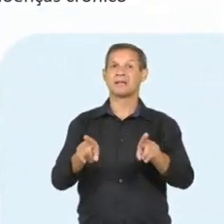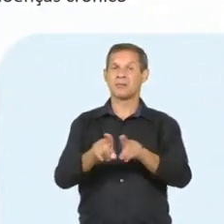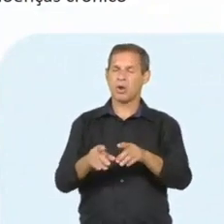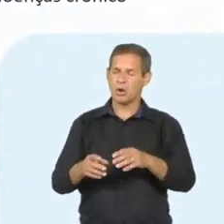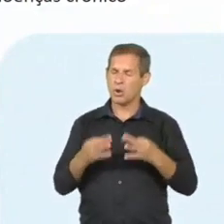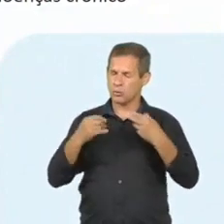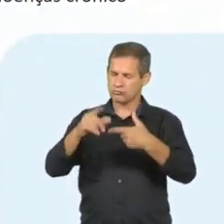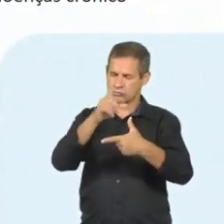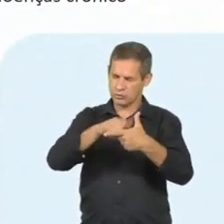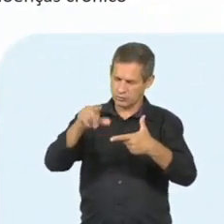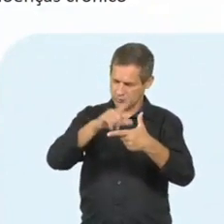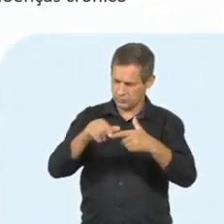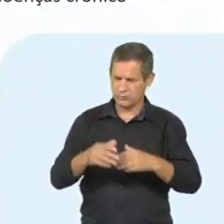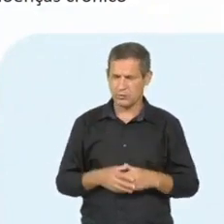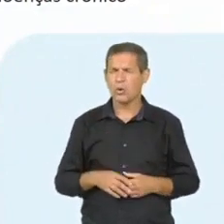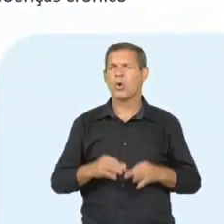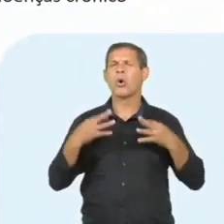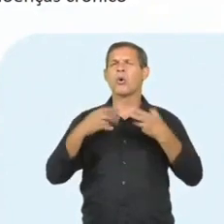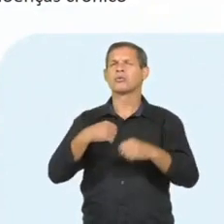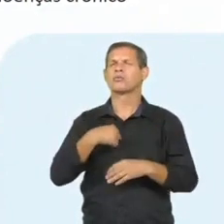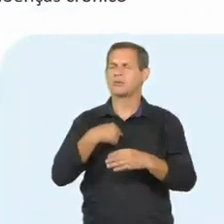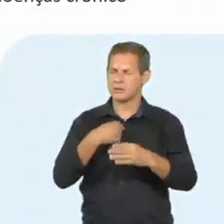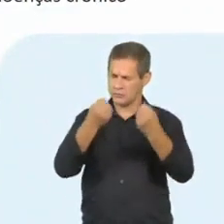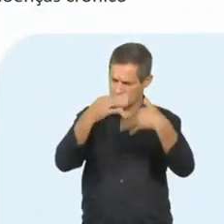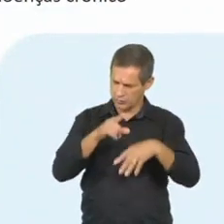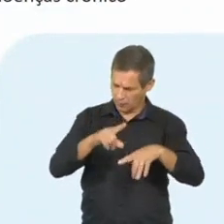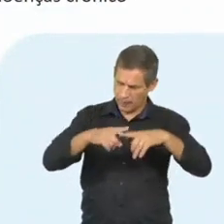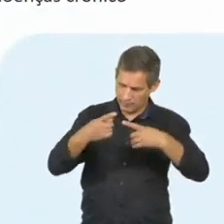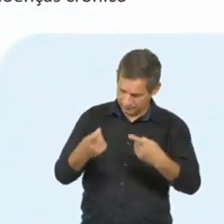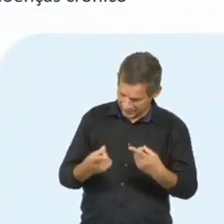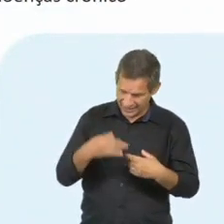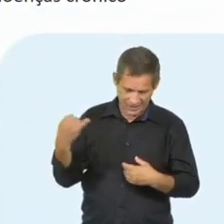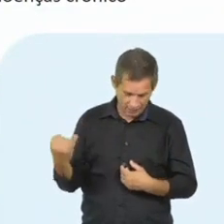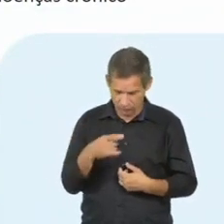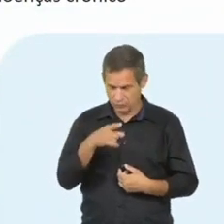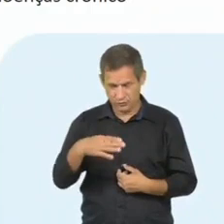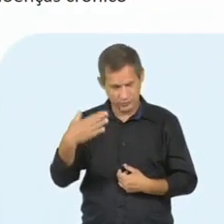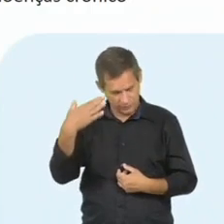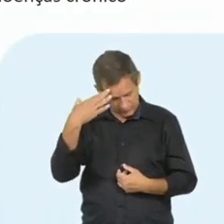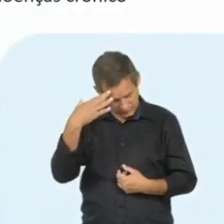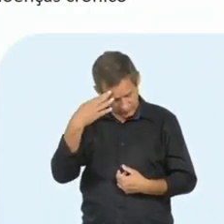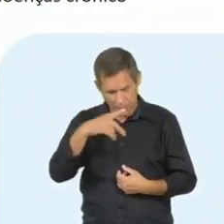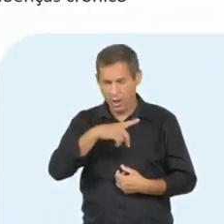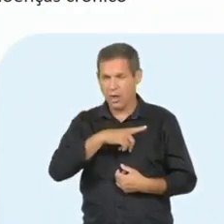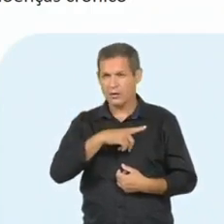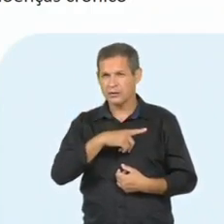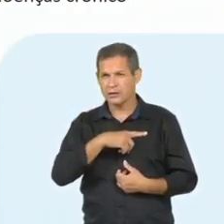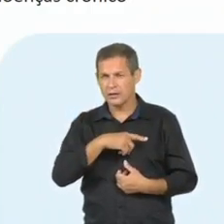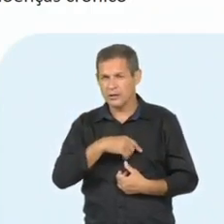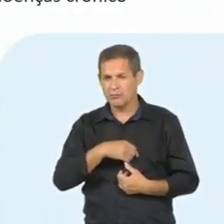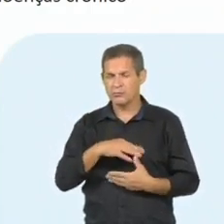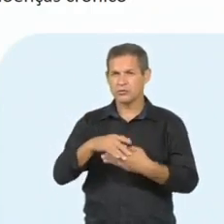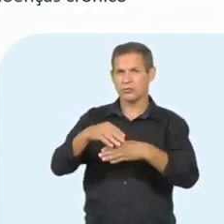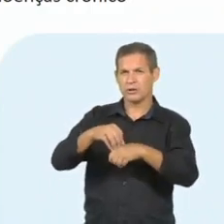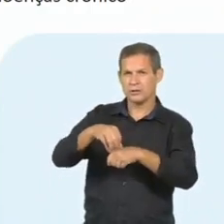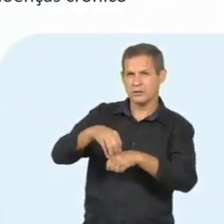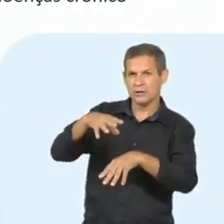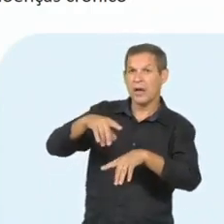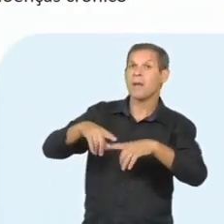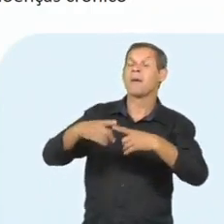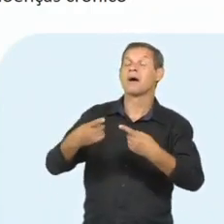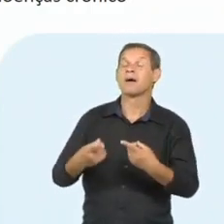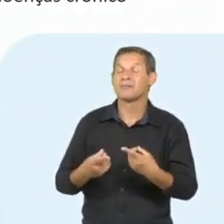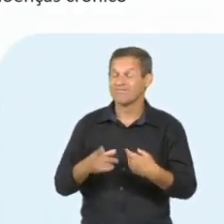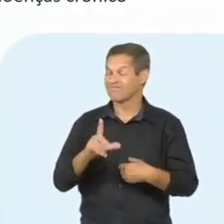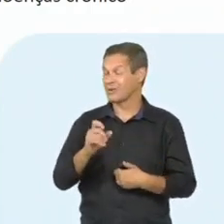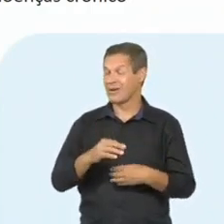todo esse problema, com tudo isso que eu levantei para você, que é importante que você saiba que temos uma transição epidemiológica, mas